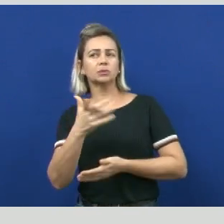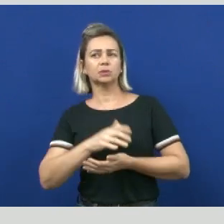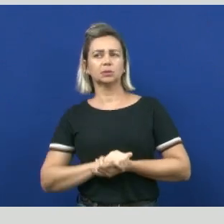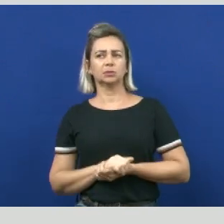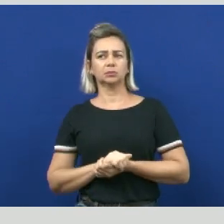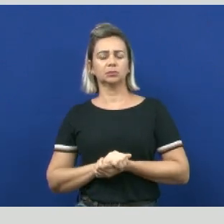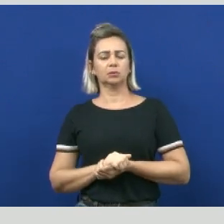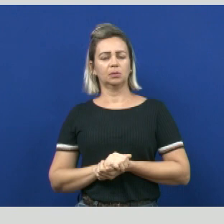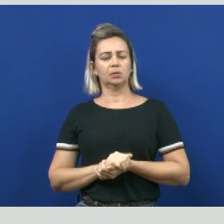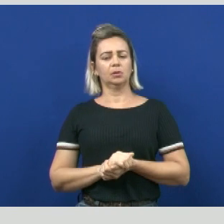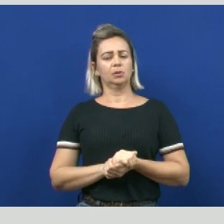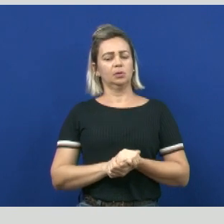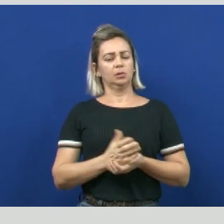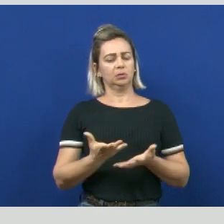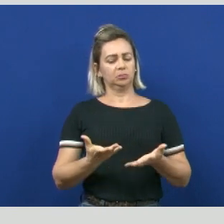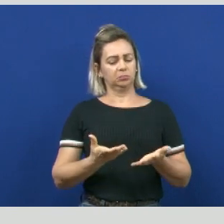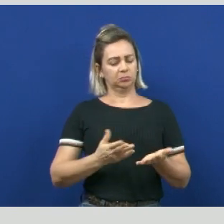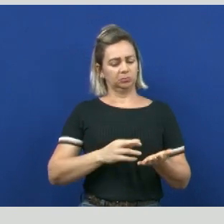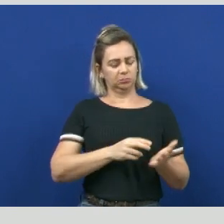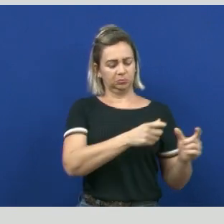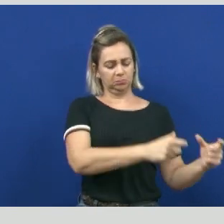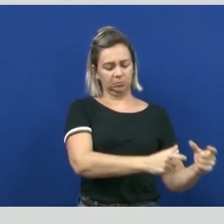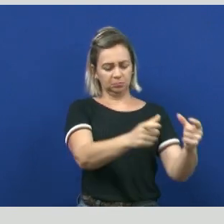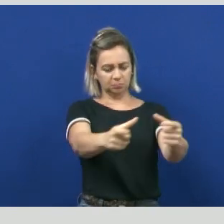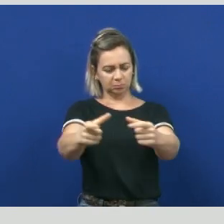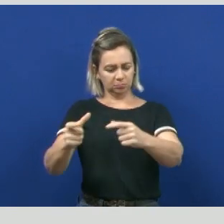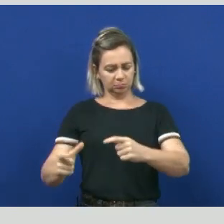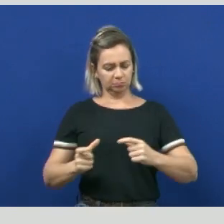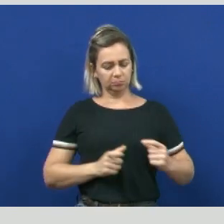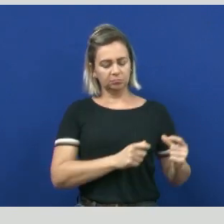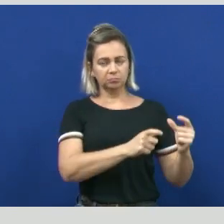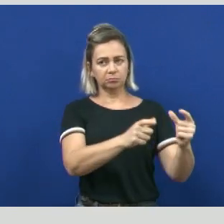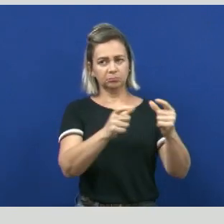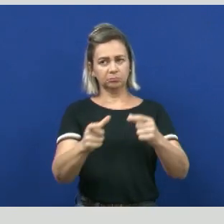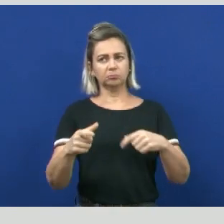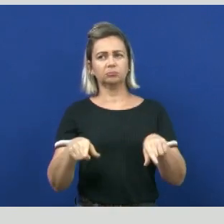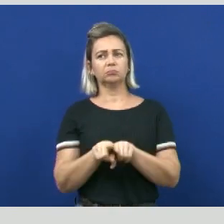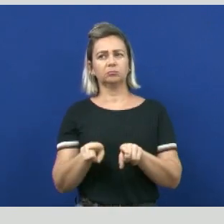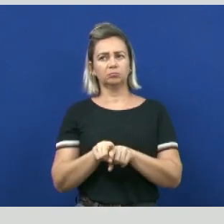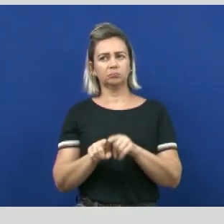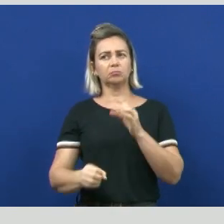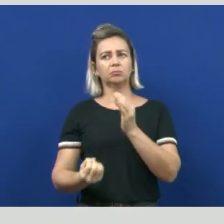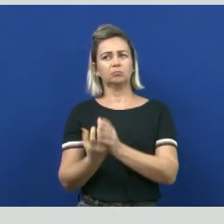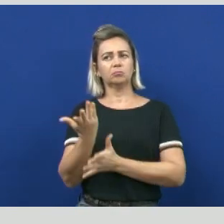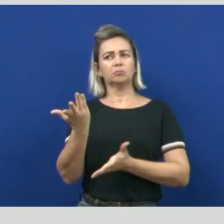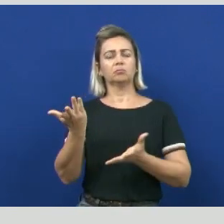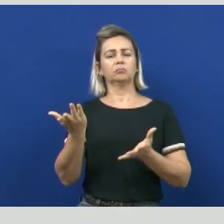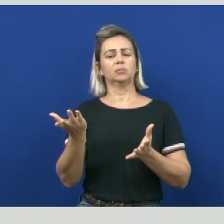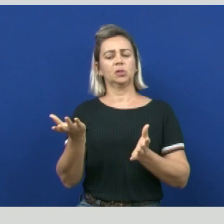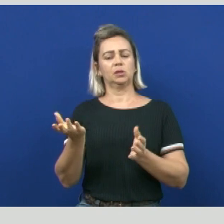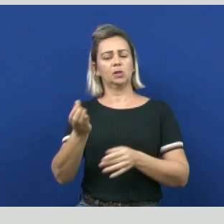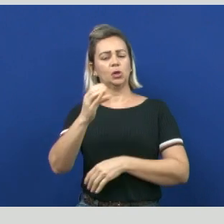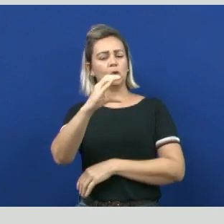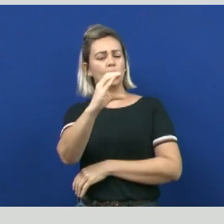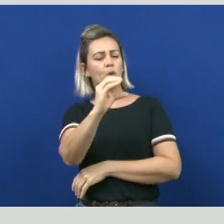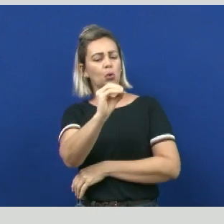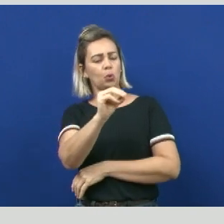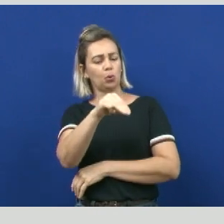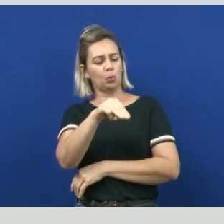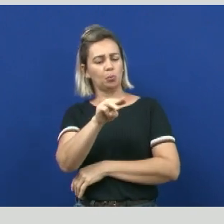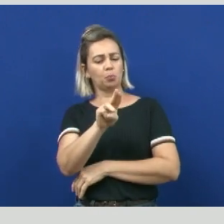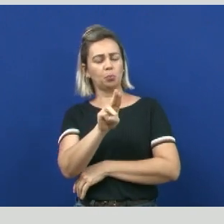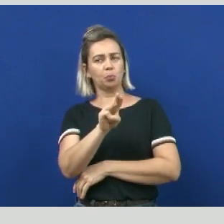uma comunidade. No caso, várias populações morando em determinada região representam uma comunidade, é chamado de comunidade, certo?